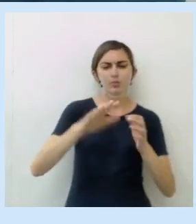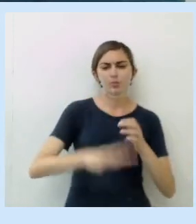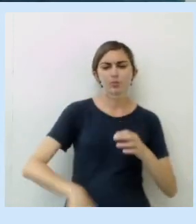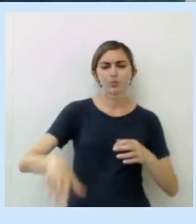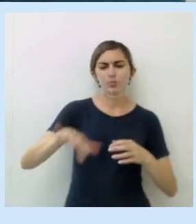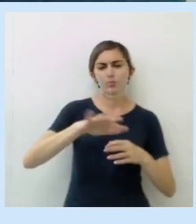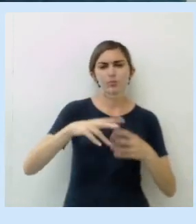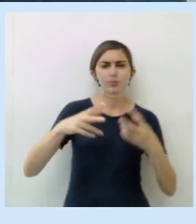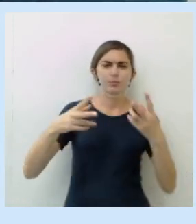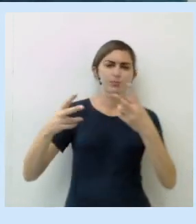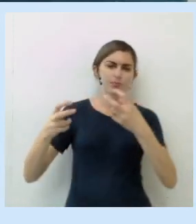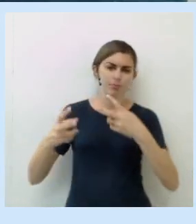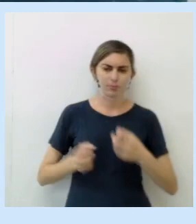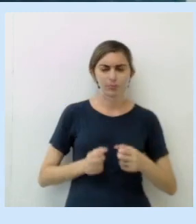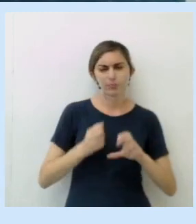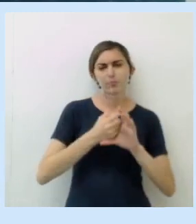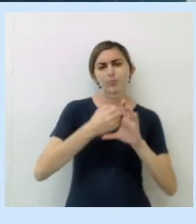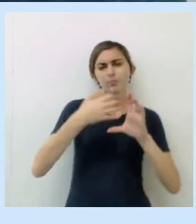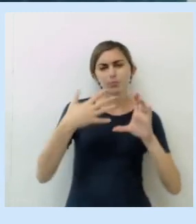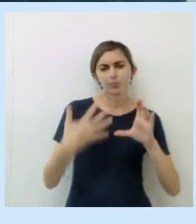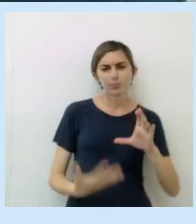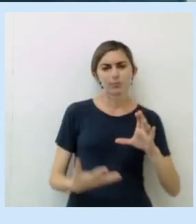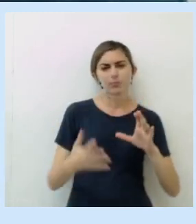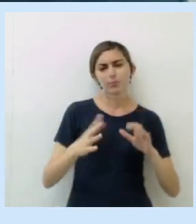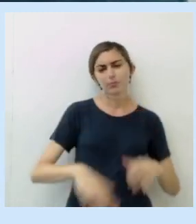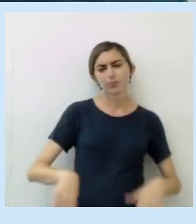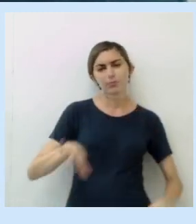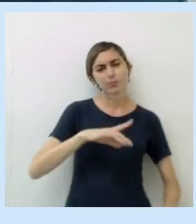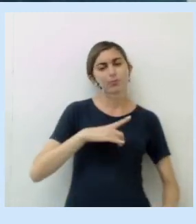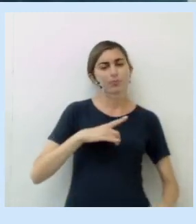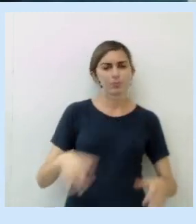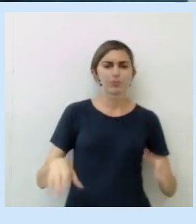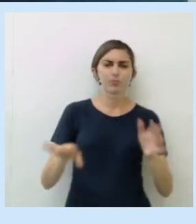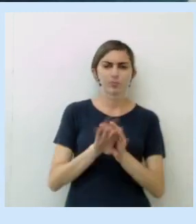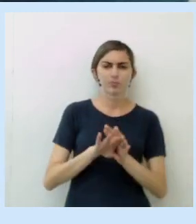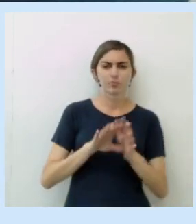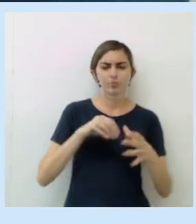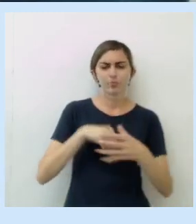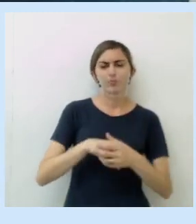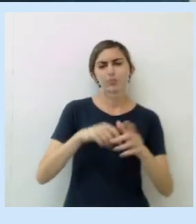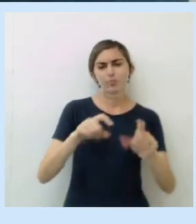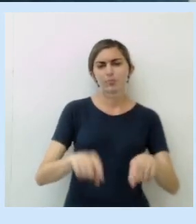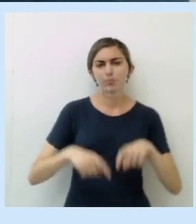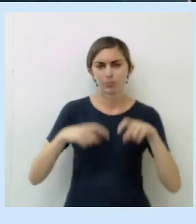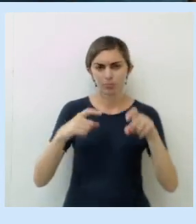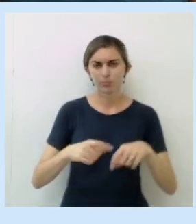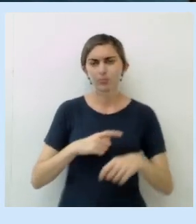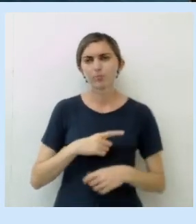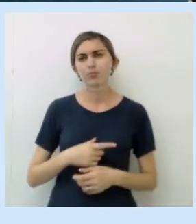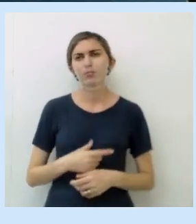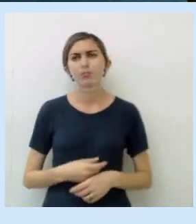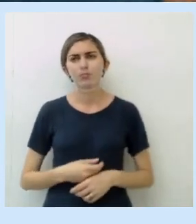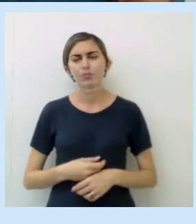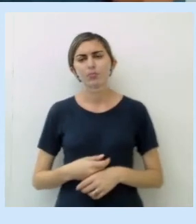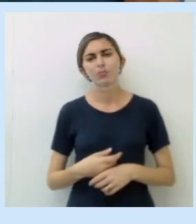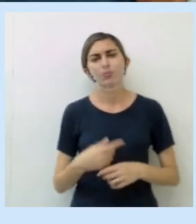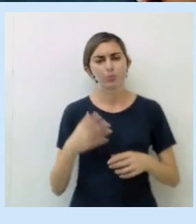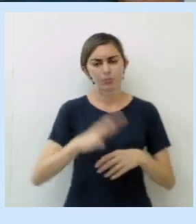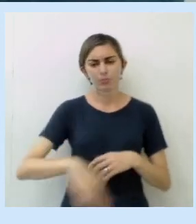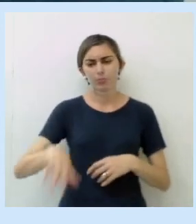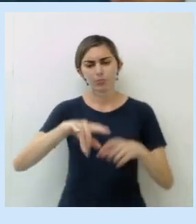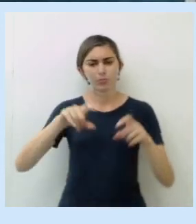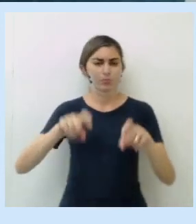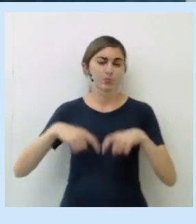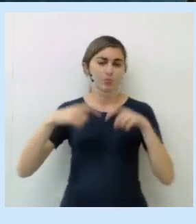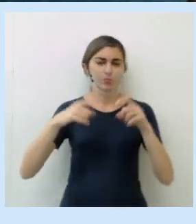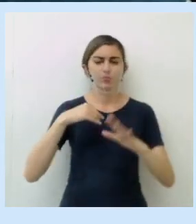Então a gente pode perceber que as características urbanas elas estão chegando dentro das ruralidades. No meio